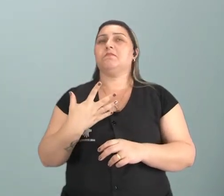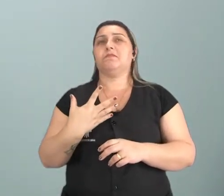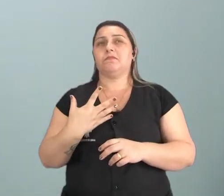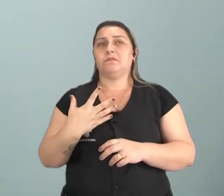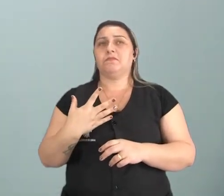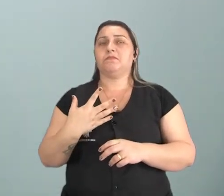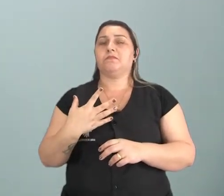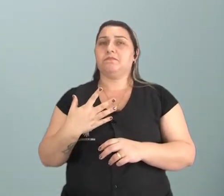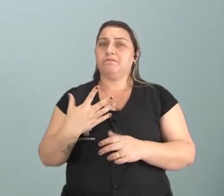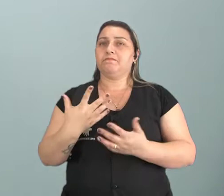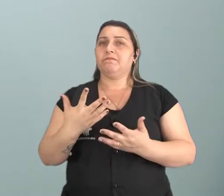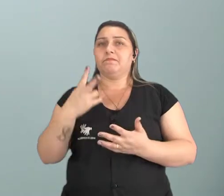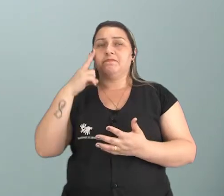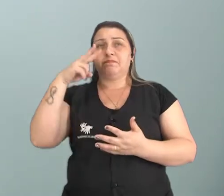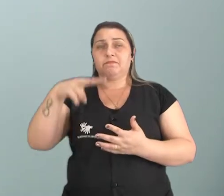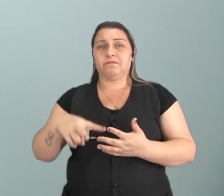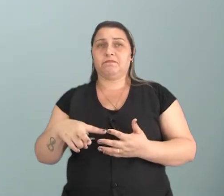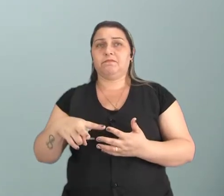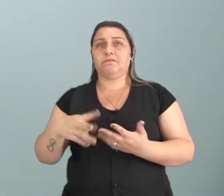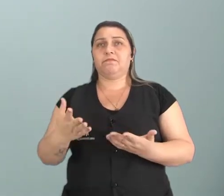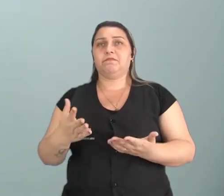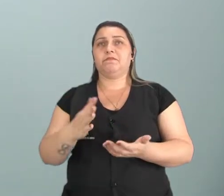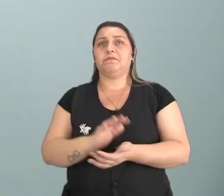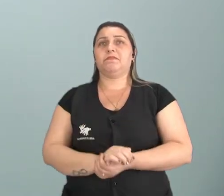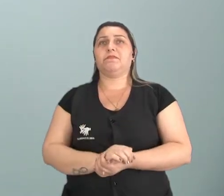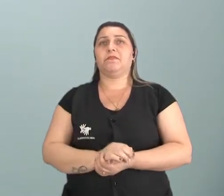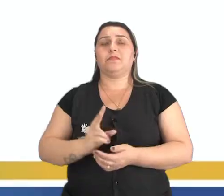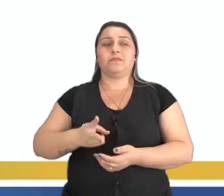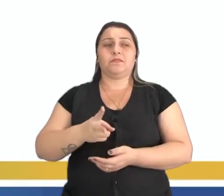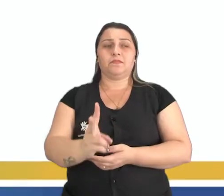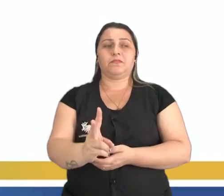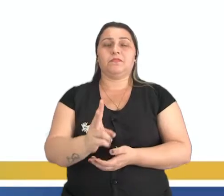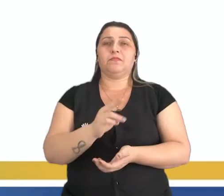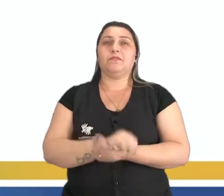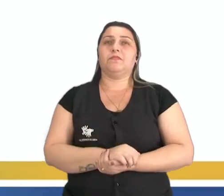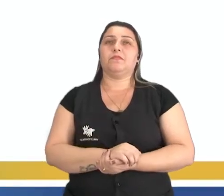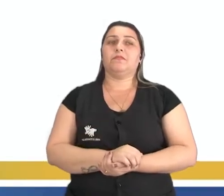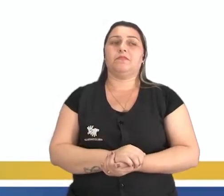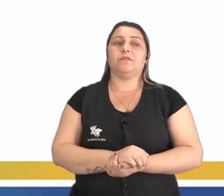Essa adrenalina do inconstante. Continuando.